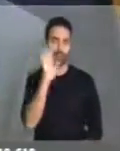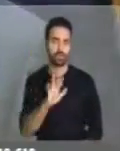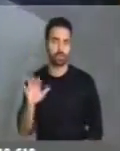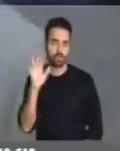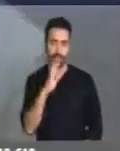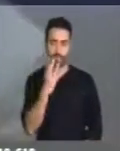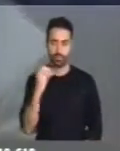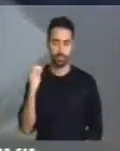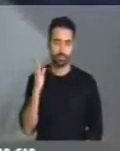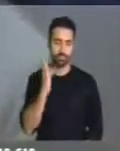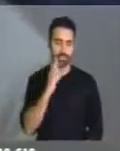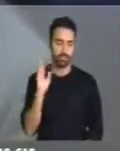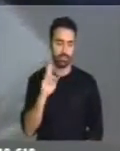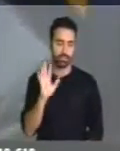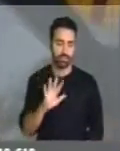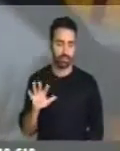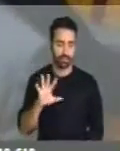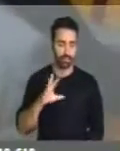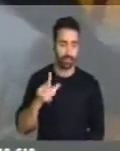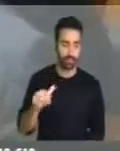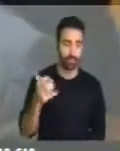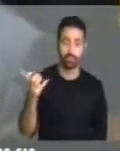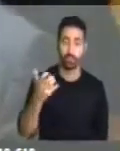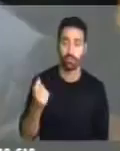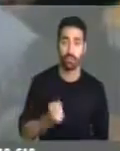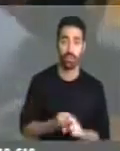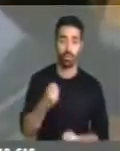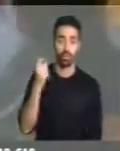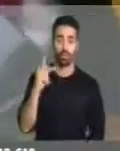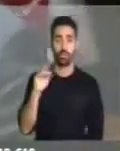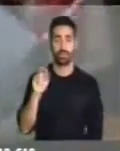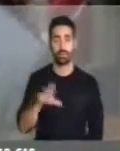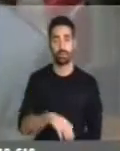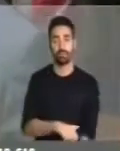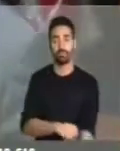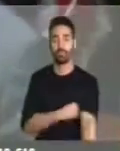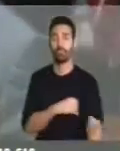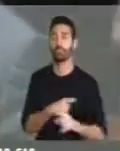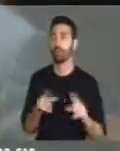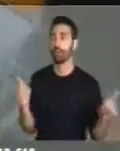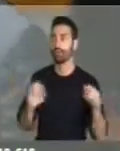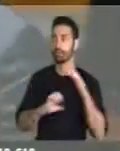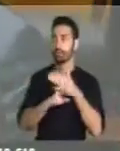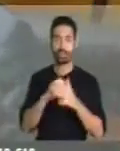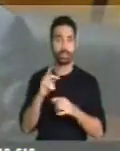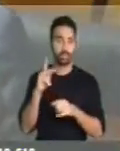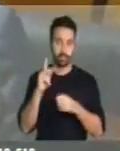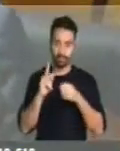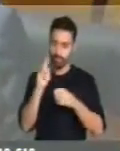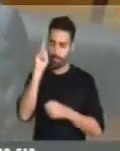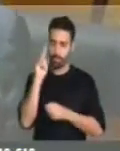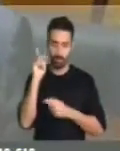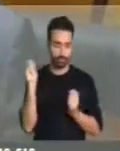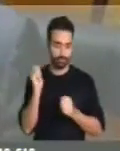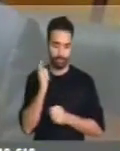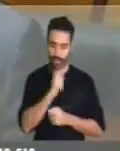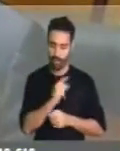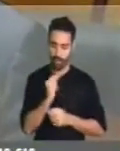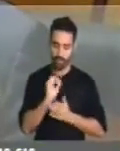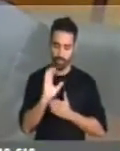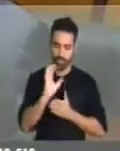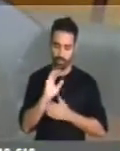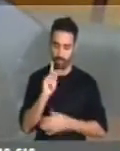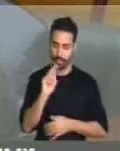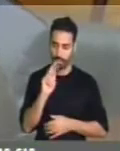reais. Todos nós queremos os dividendos do pré-sal, mas infelizmente a Petrobras não tem mais condições de investir no pré-sal.